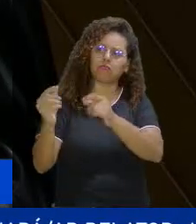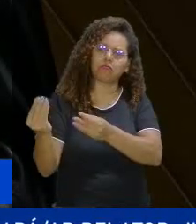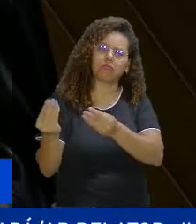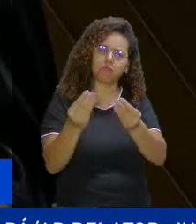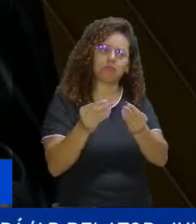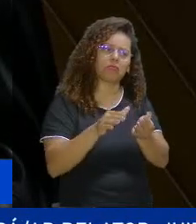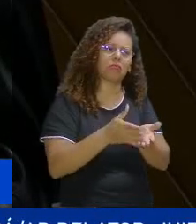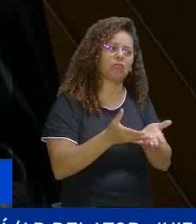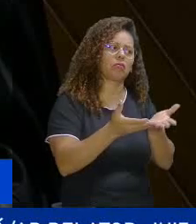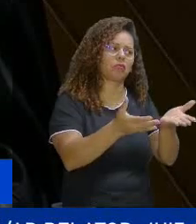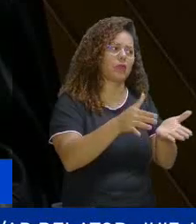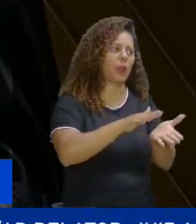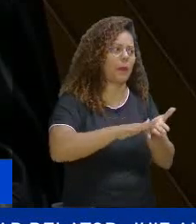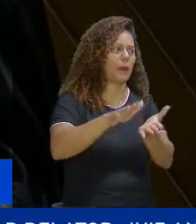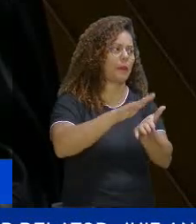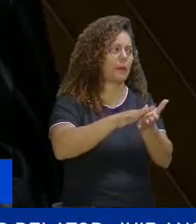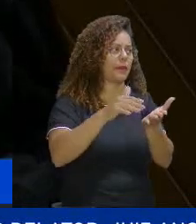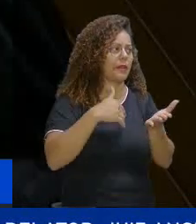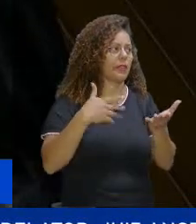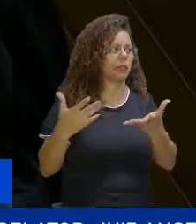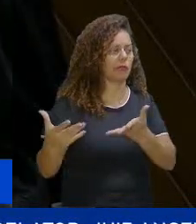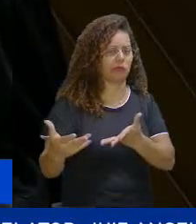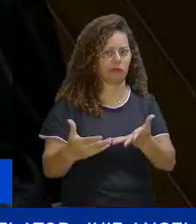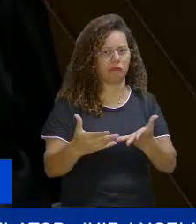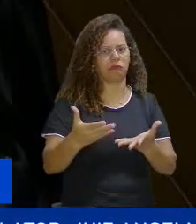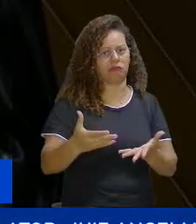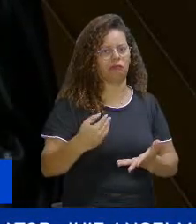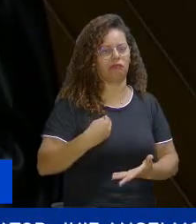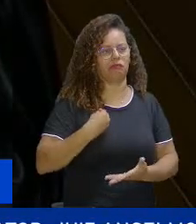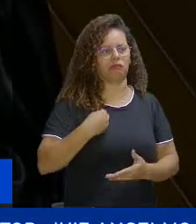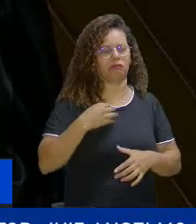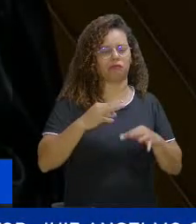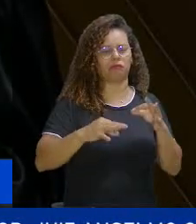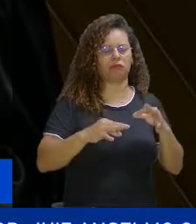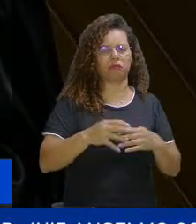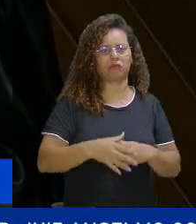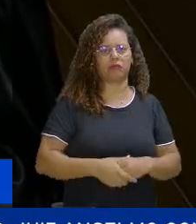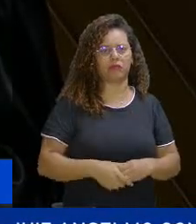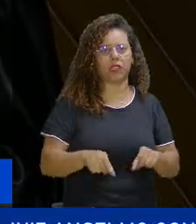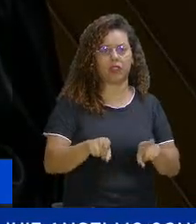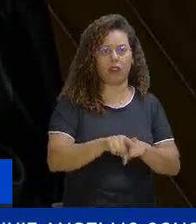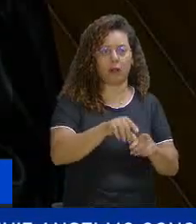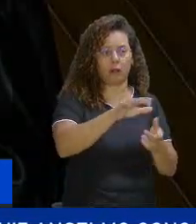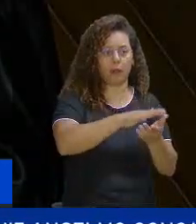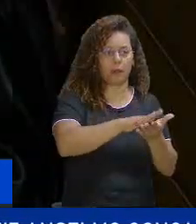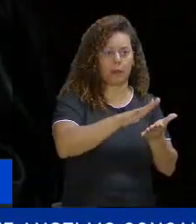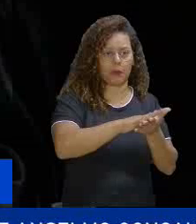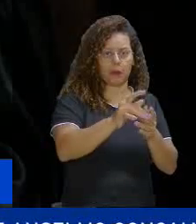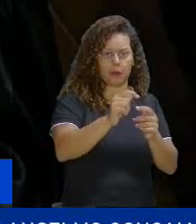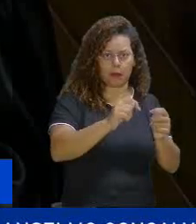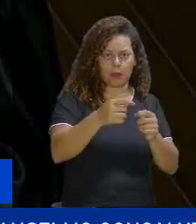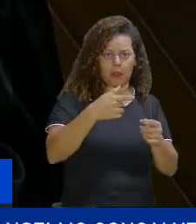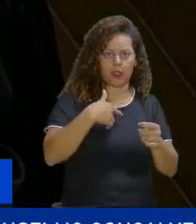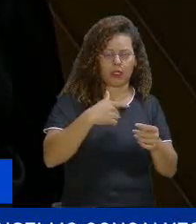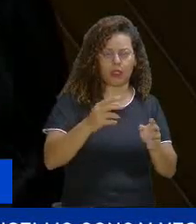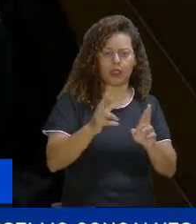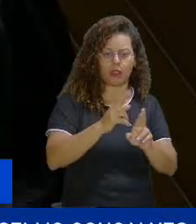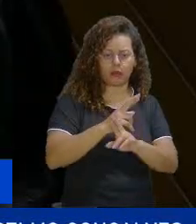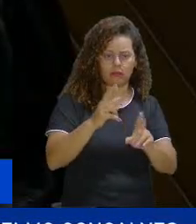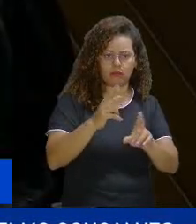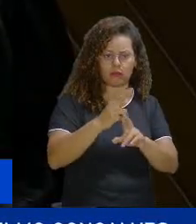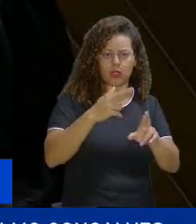partidos políticos, como ocorre no presente caso. As despesas financeiras, por outro lado, correspondem a